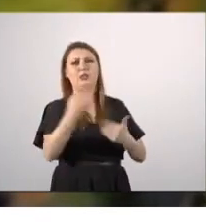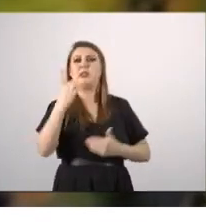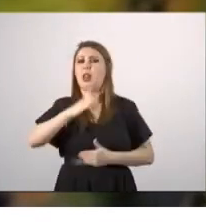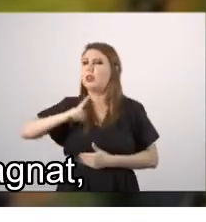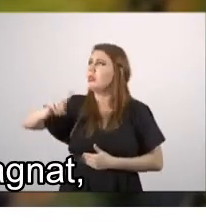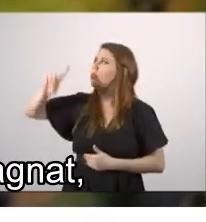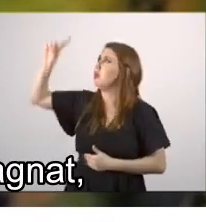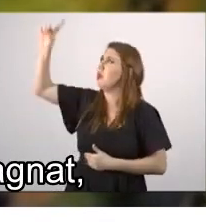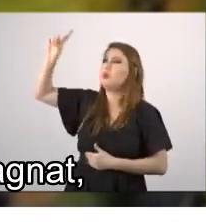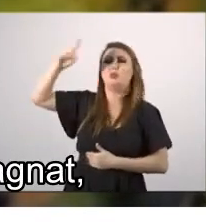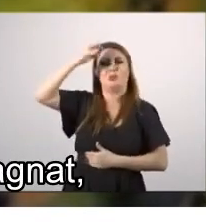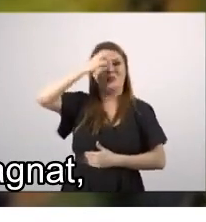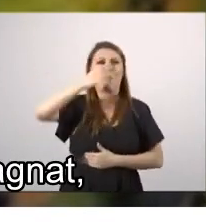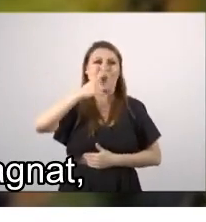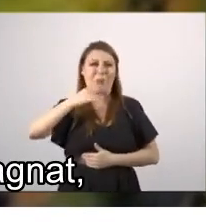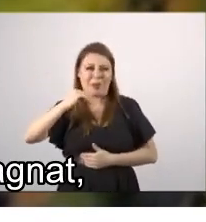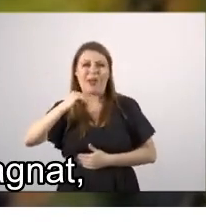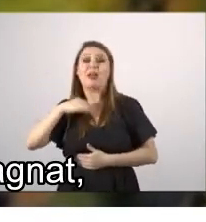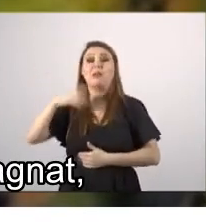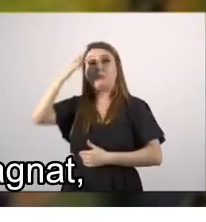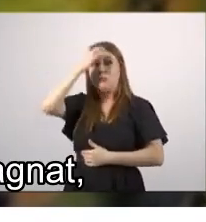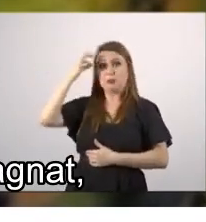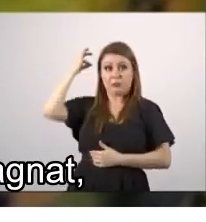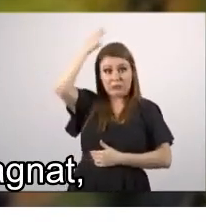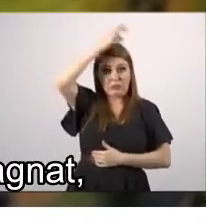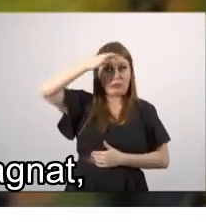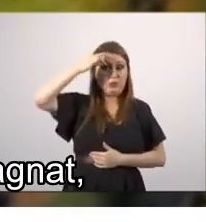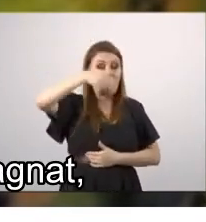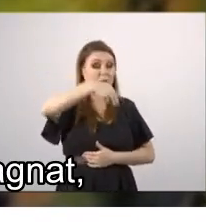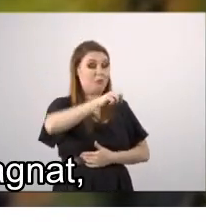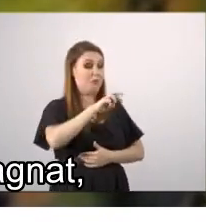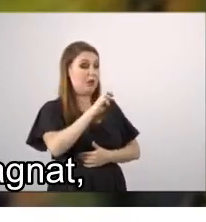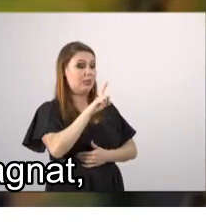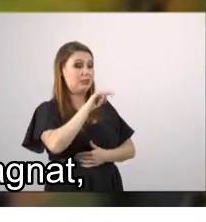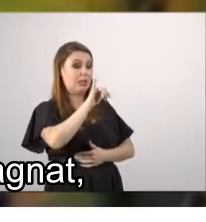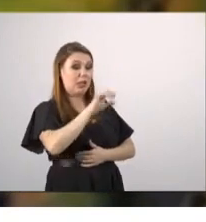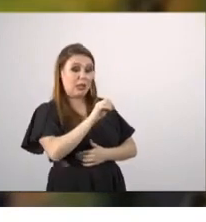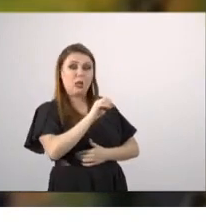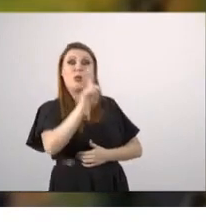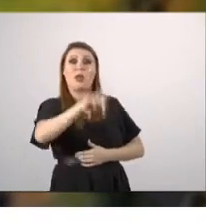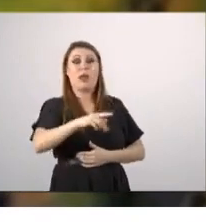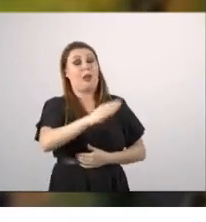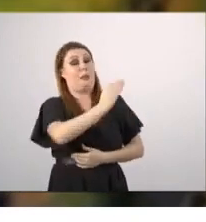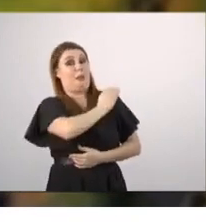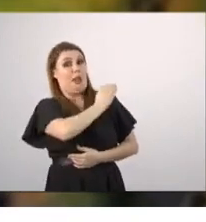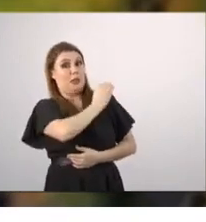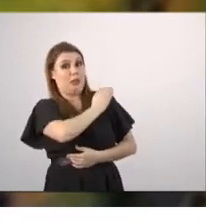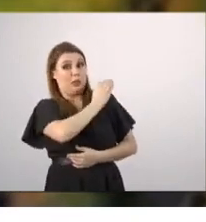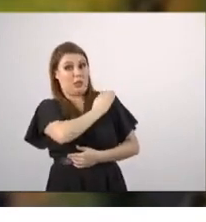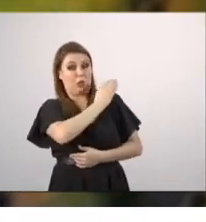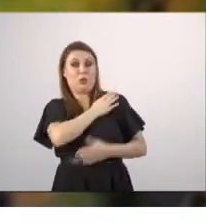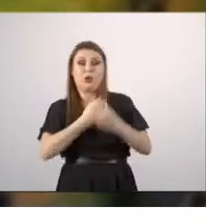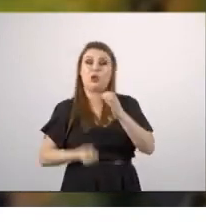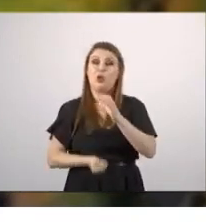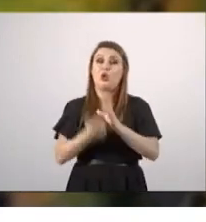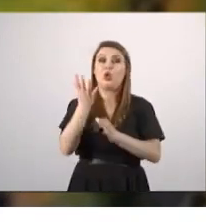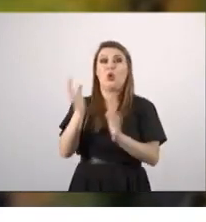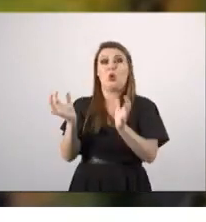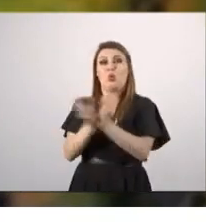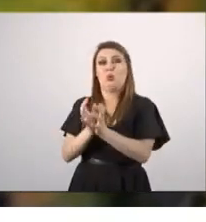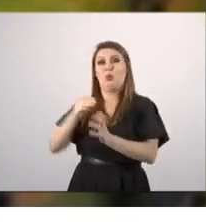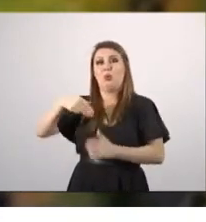Pai, na pessoa de São Marcelino Champagnat, nosso padroeiro, fundador do Instituto